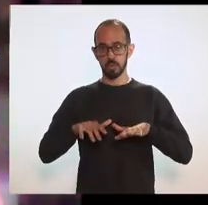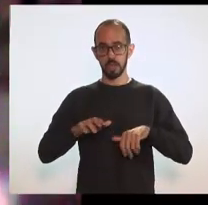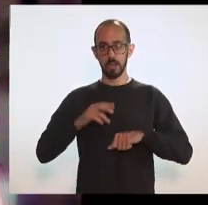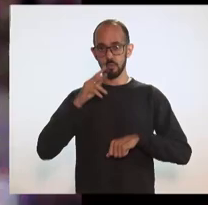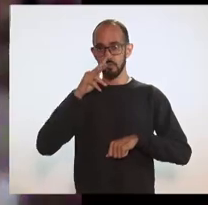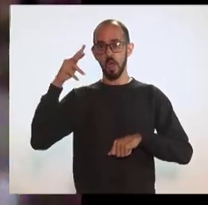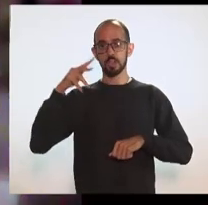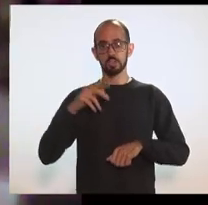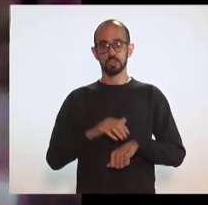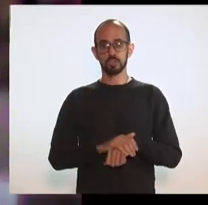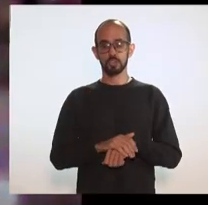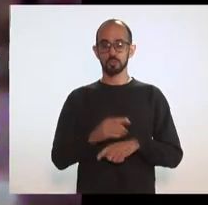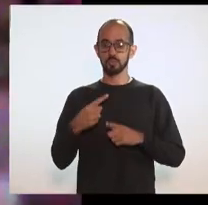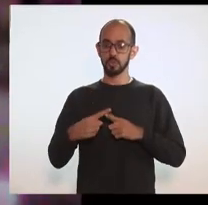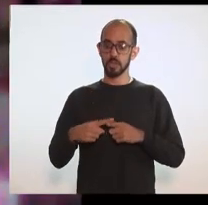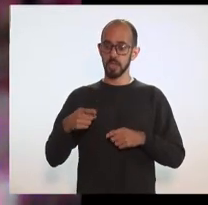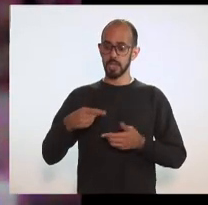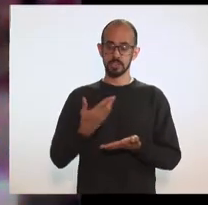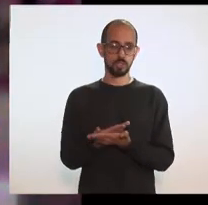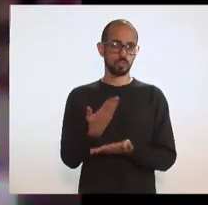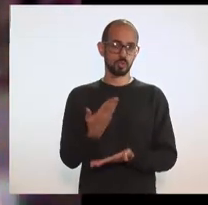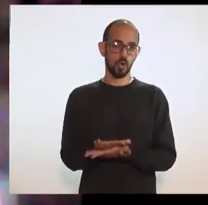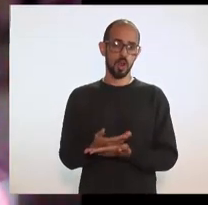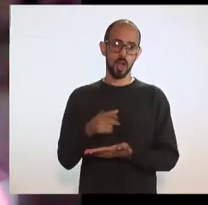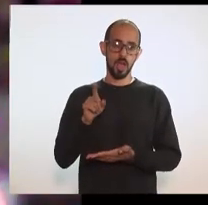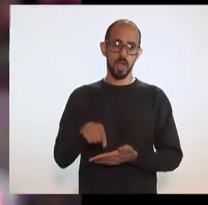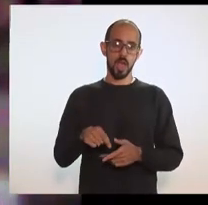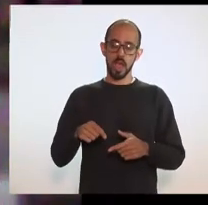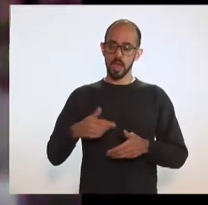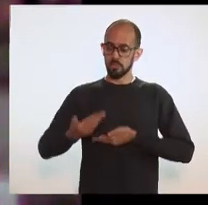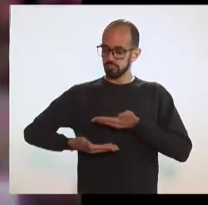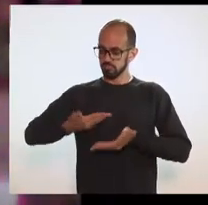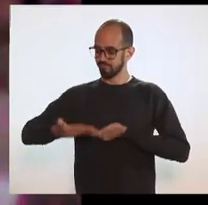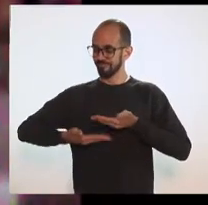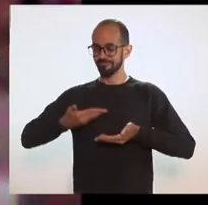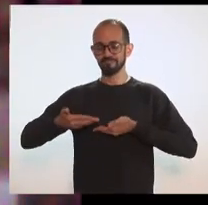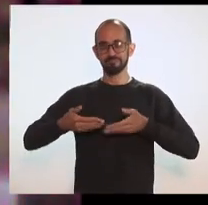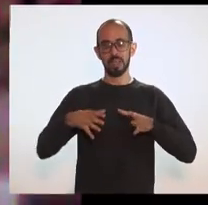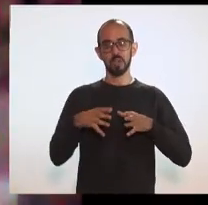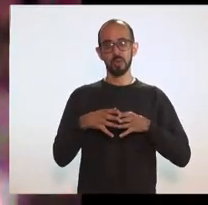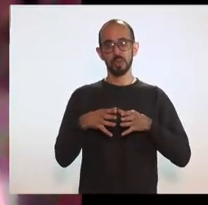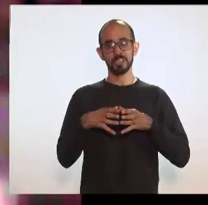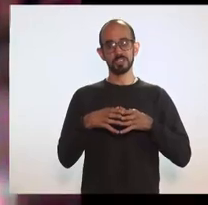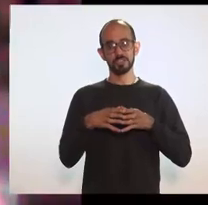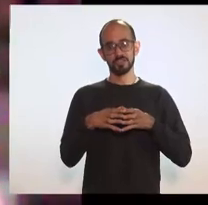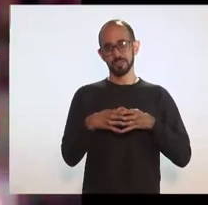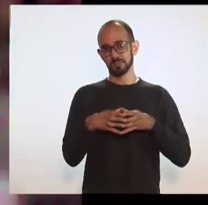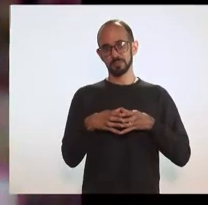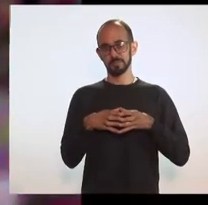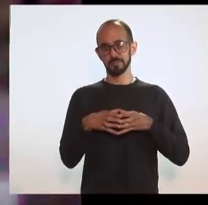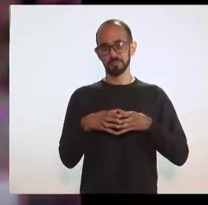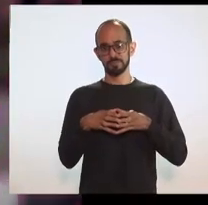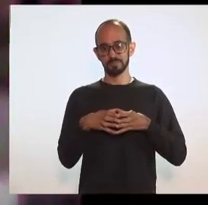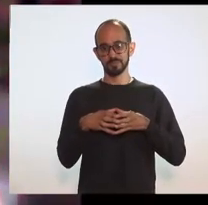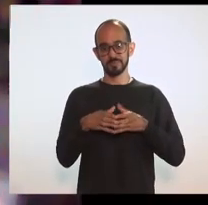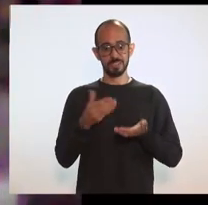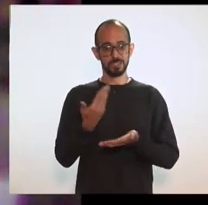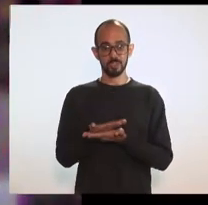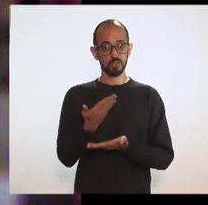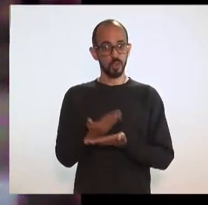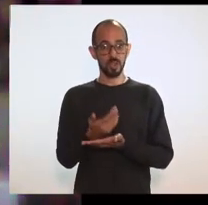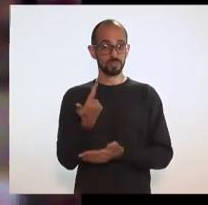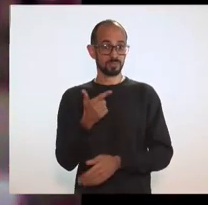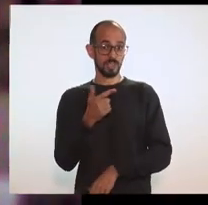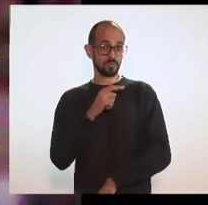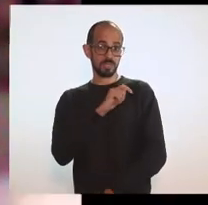porque a escola em São por natureza espaços de sociabilidade do coletivo que mais as escolas não são sequer